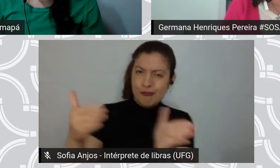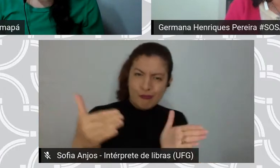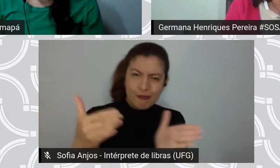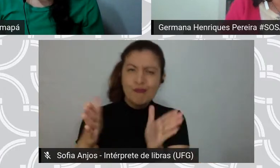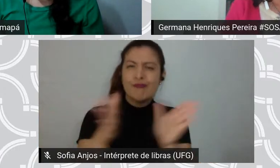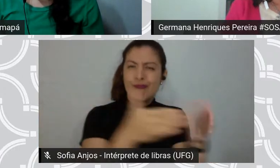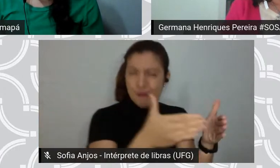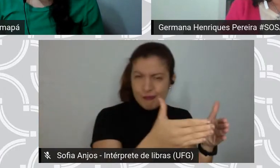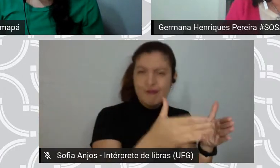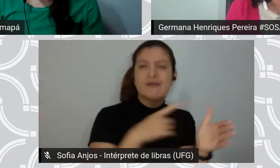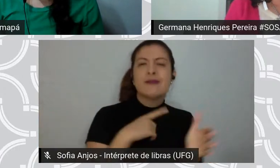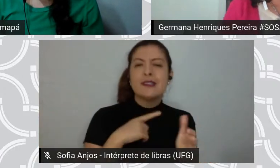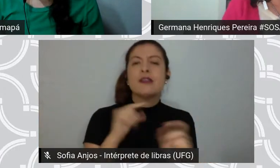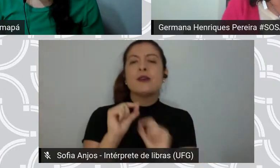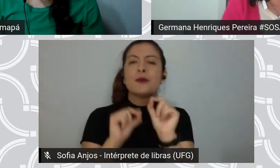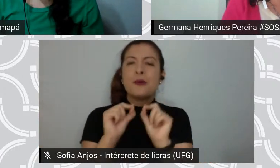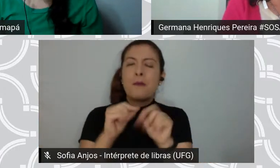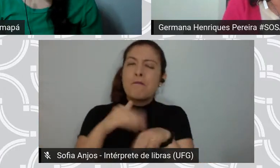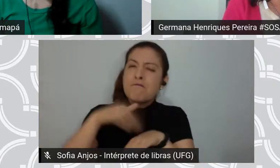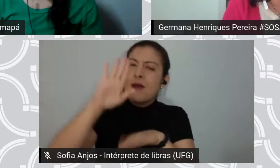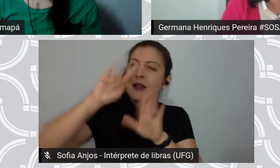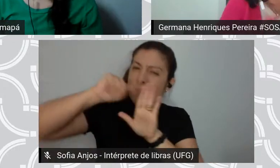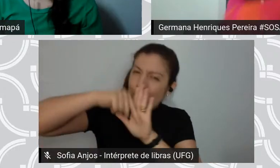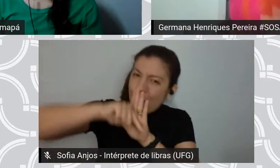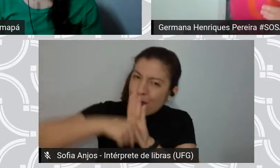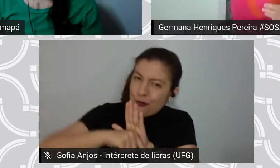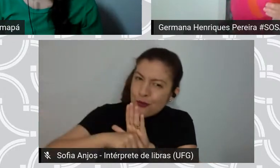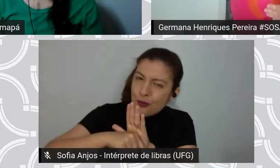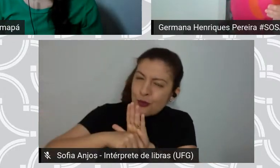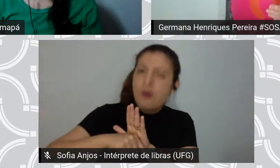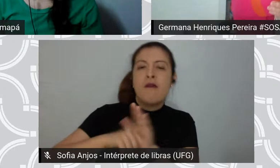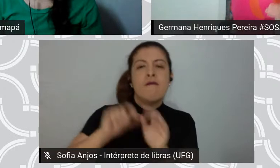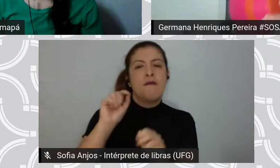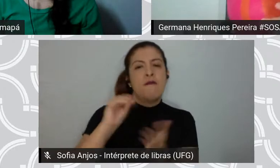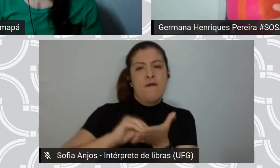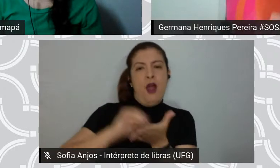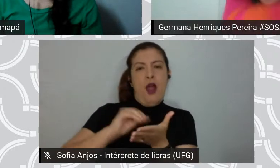sistemático e aprofundado, ainda está em citação.